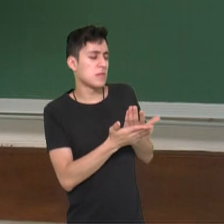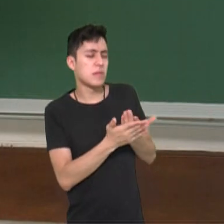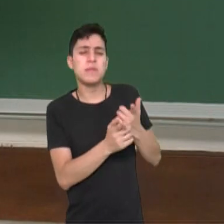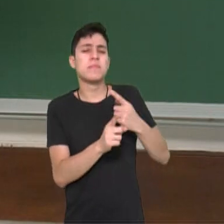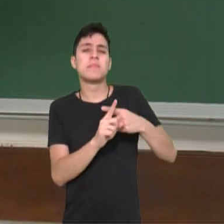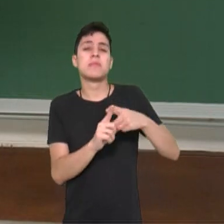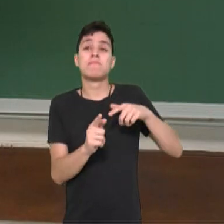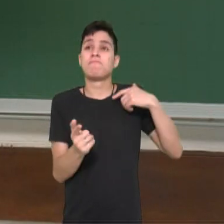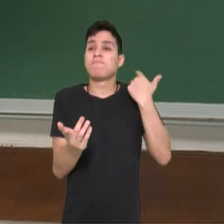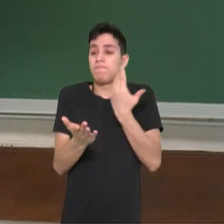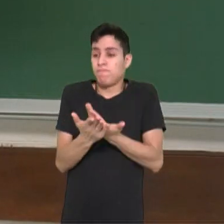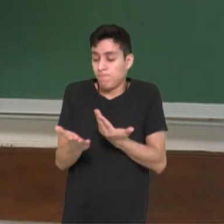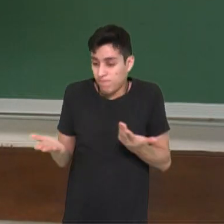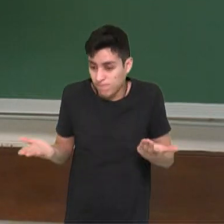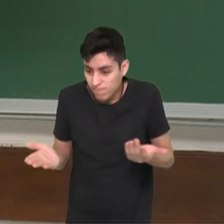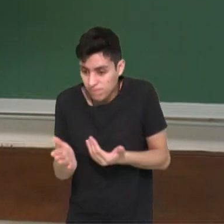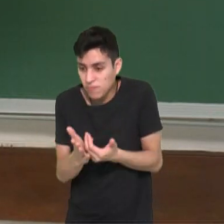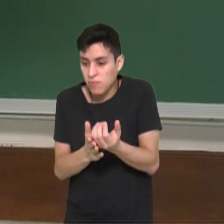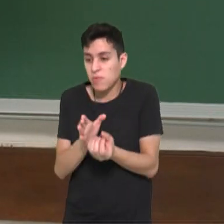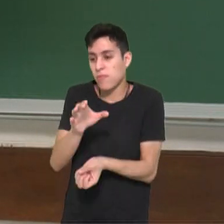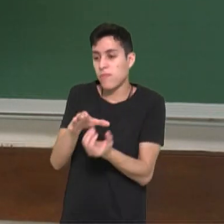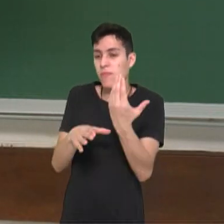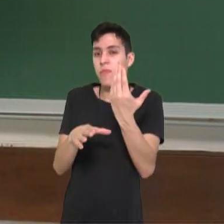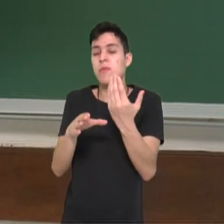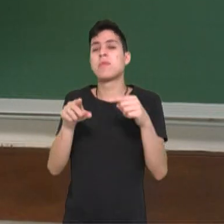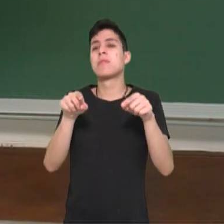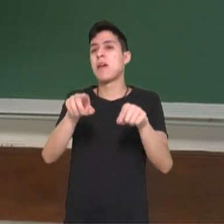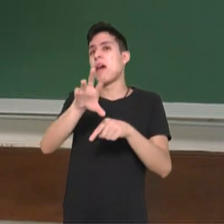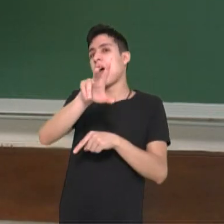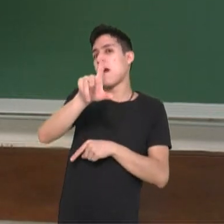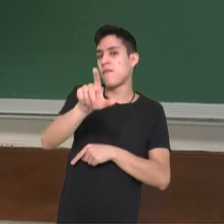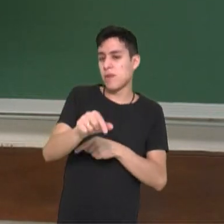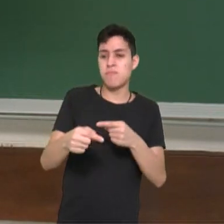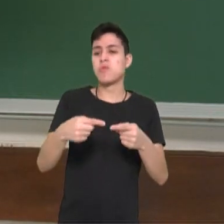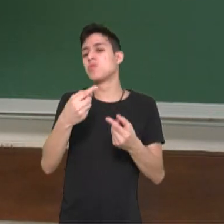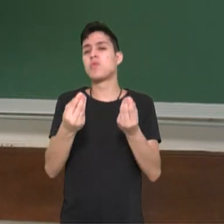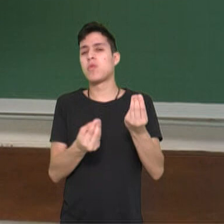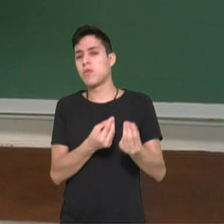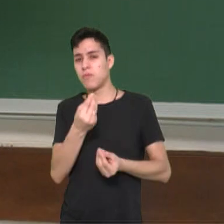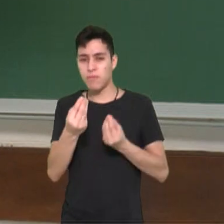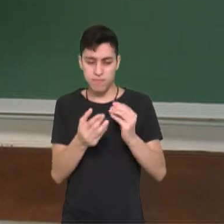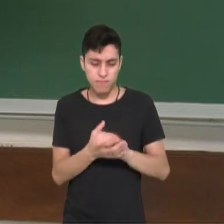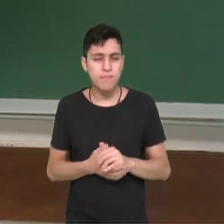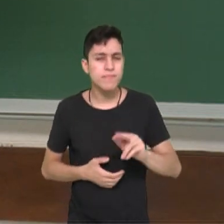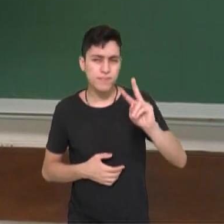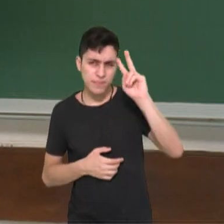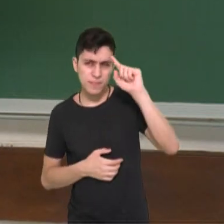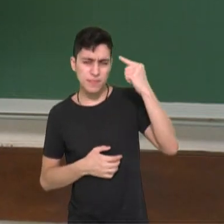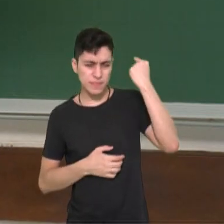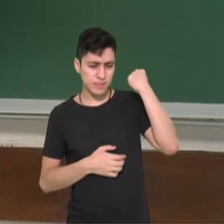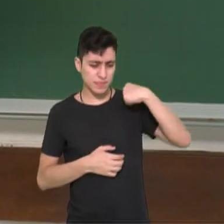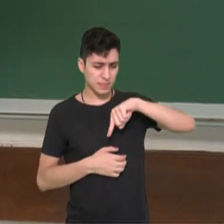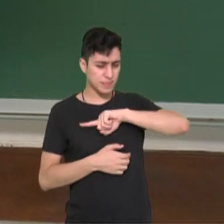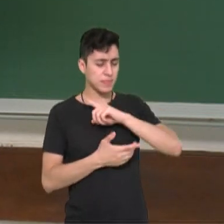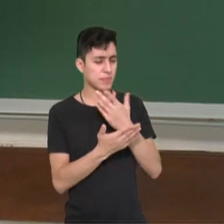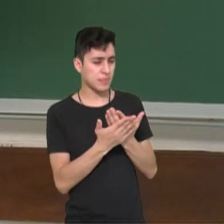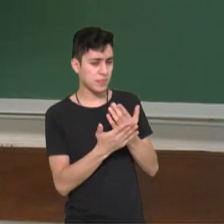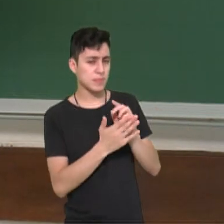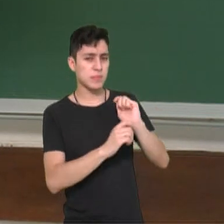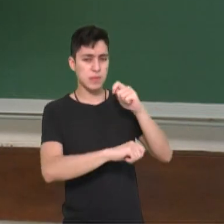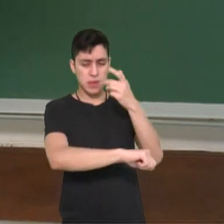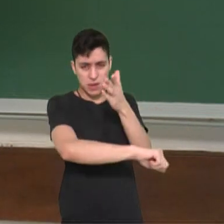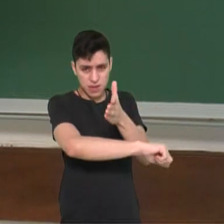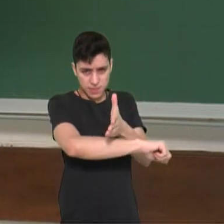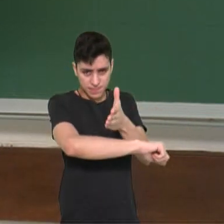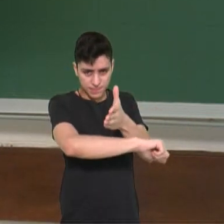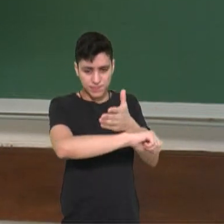gente estudou essas formações políticas africanas? Nós passamos aí um trimestre estudando sobre a Idade Média, como